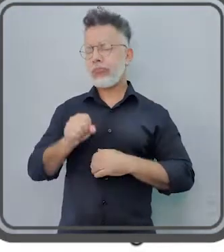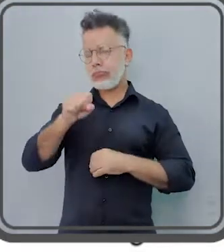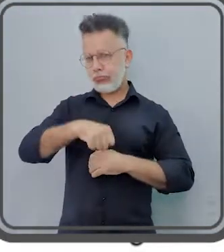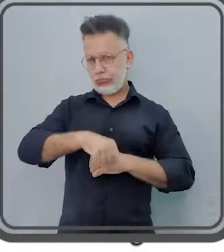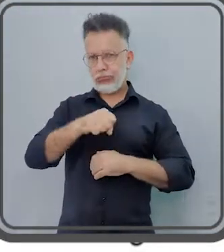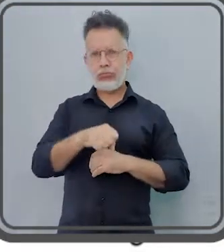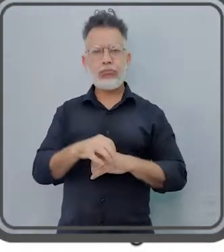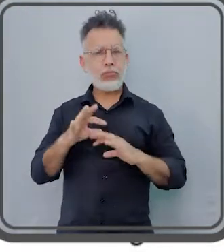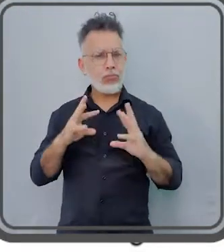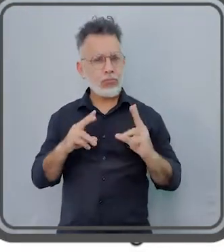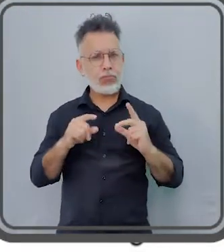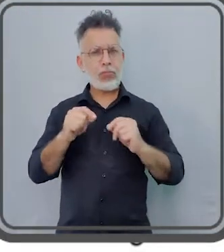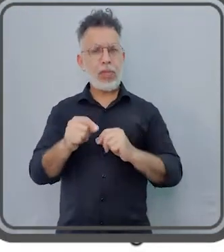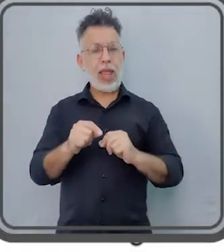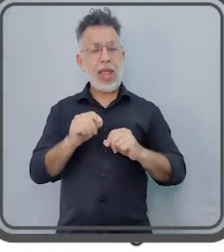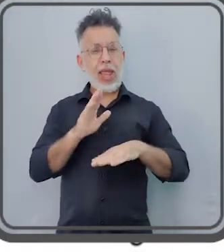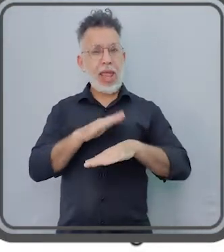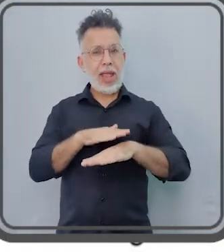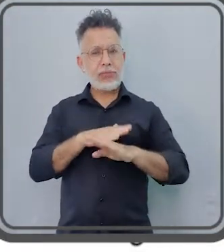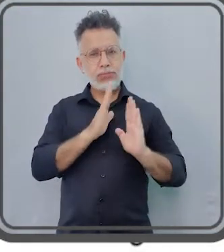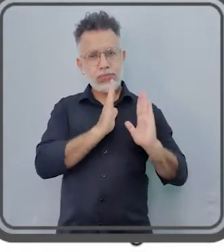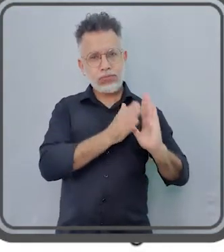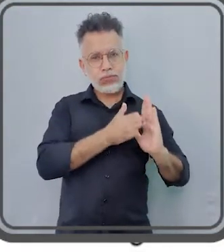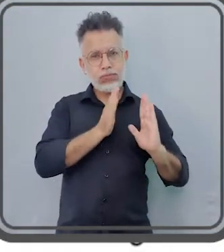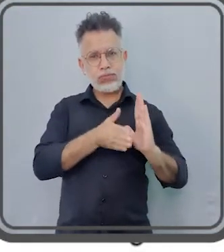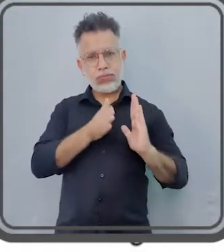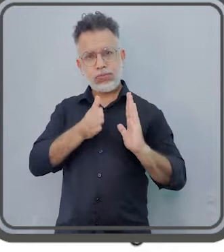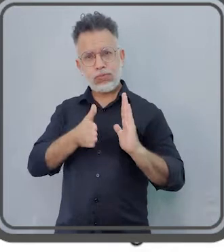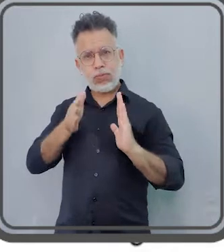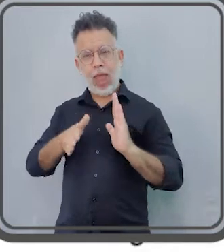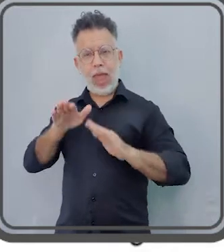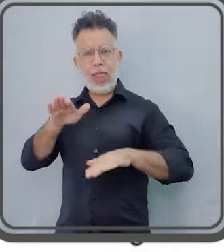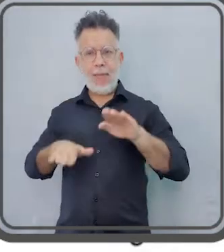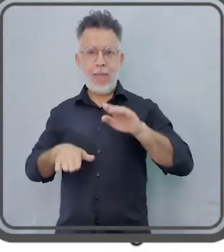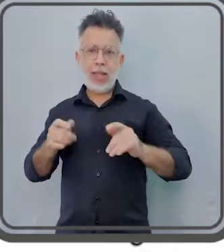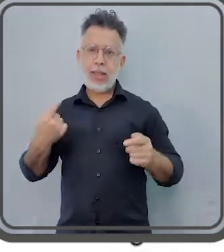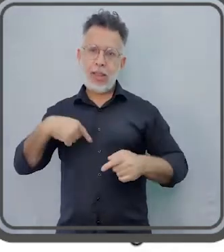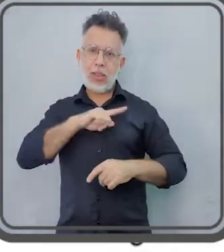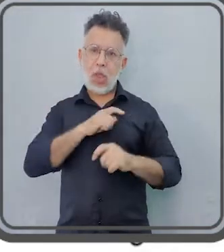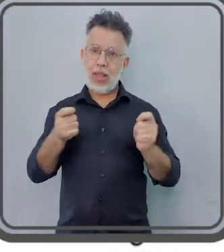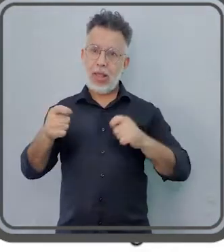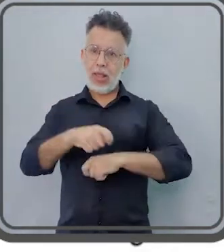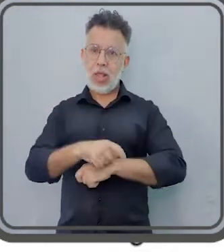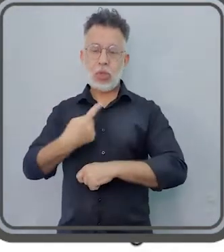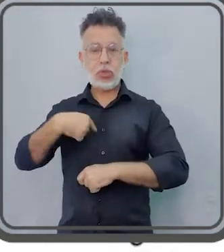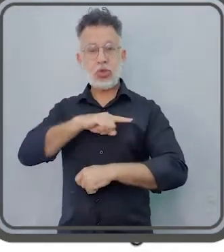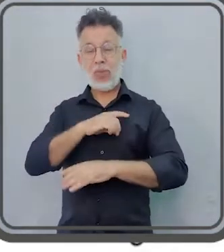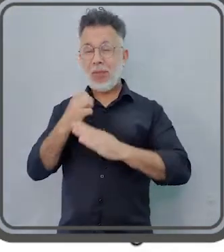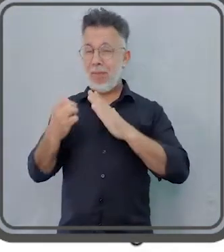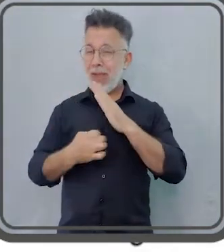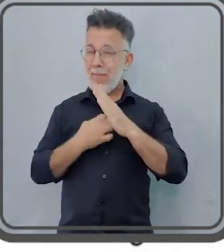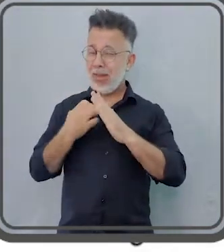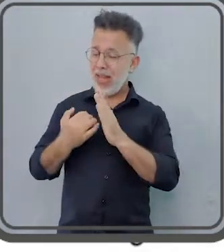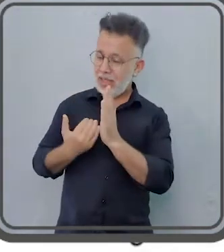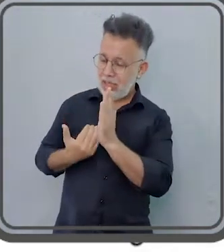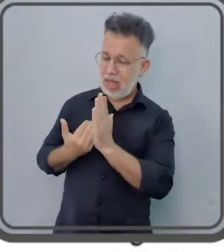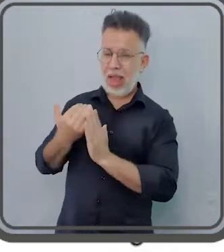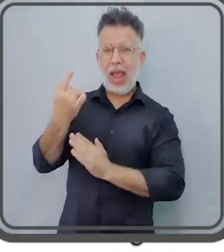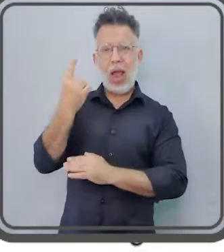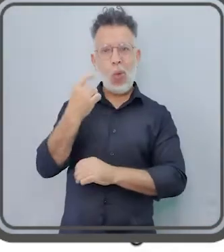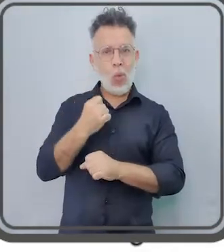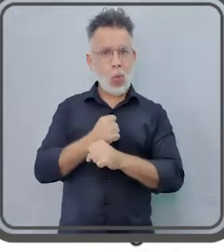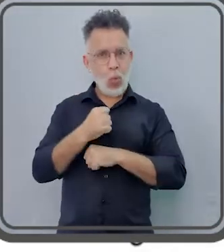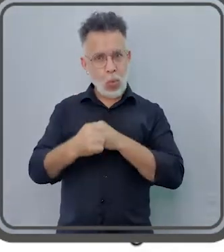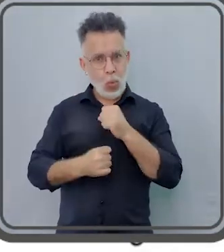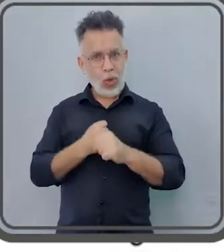E claro que a gente vai fazendo isso na medida, com a nossa capacidade, né? Porque nós somos uma empresa que acabou de fazer 1 ano, uma startup que acabou de